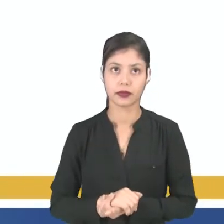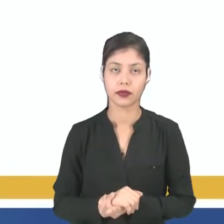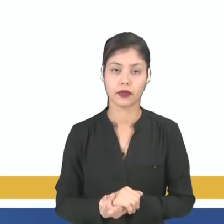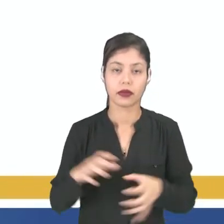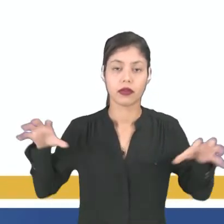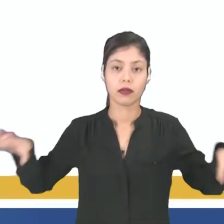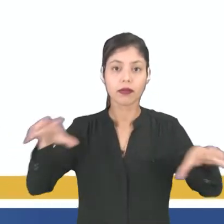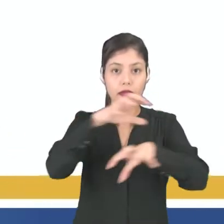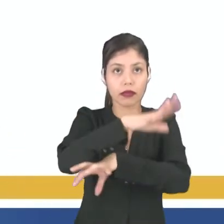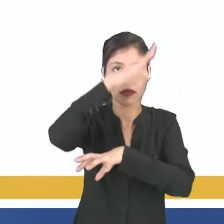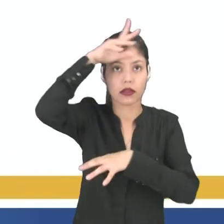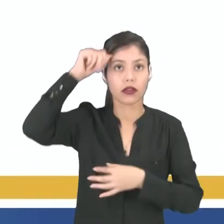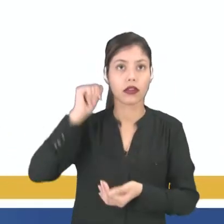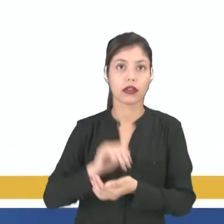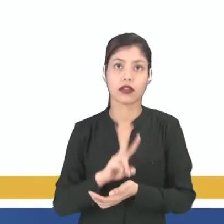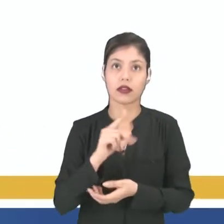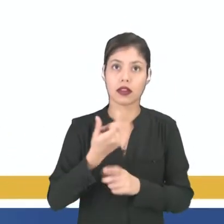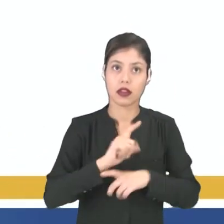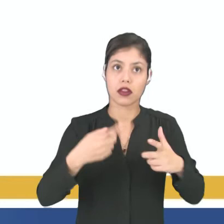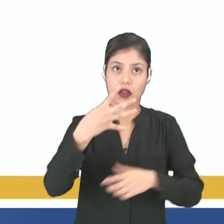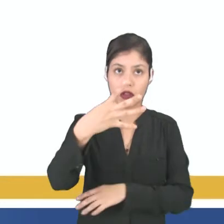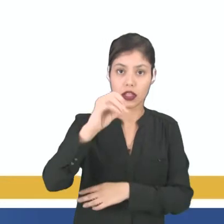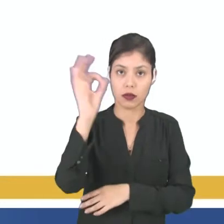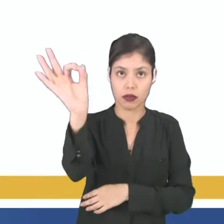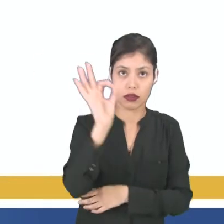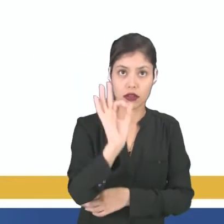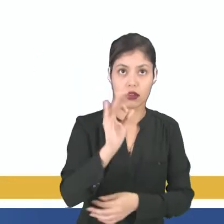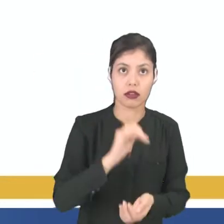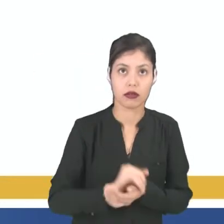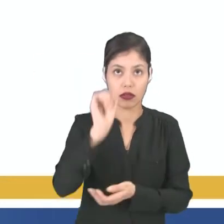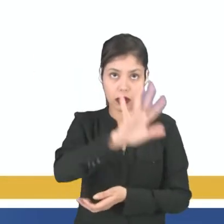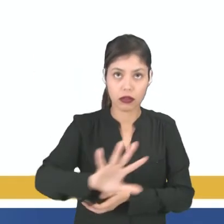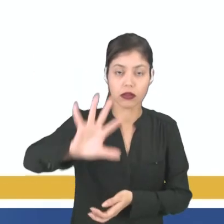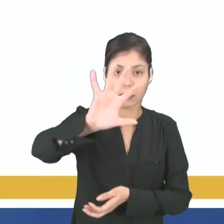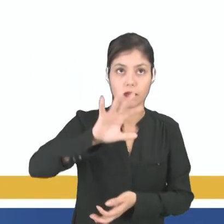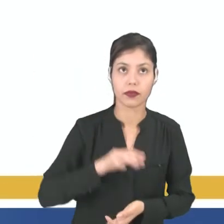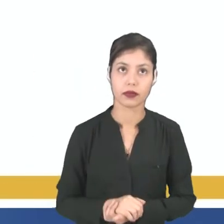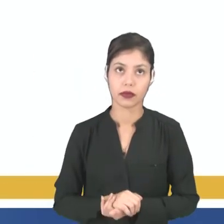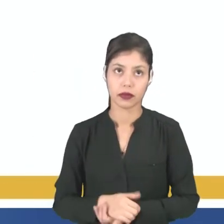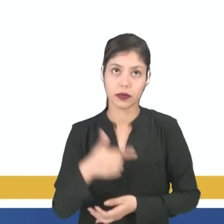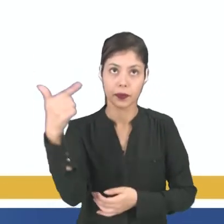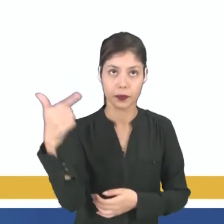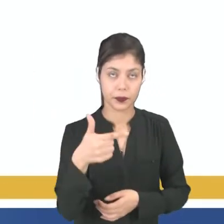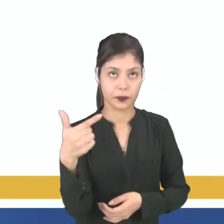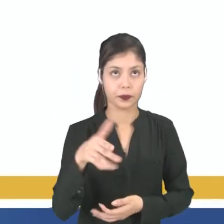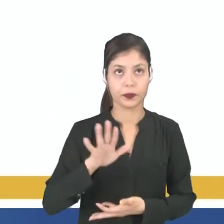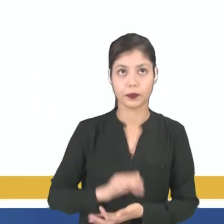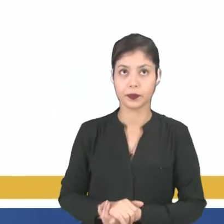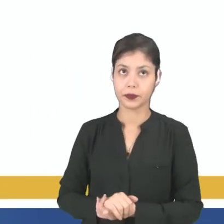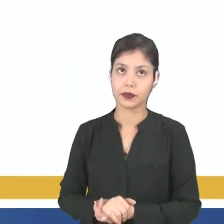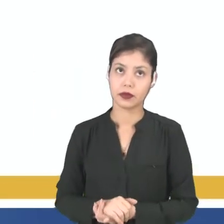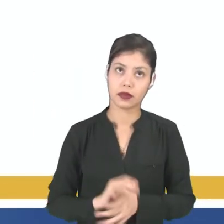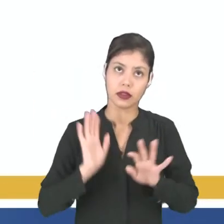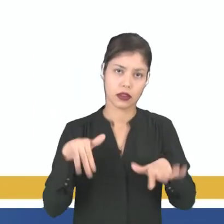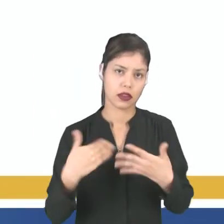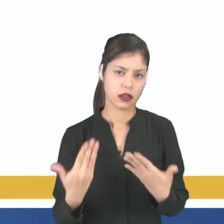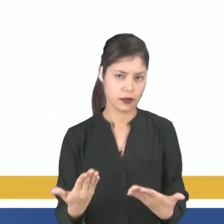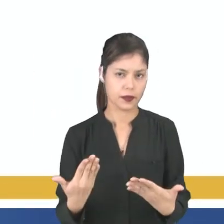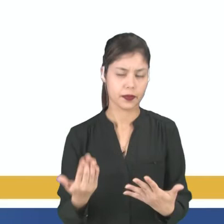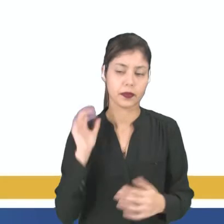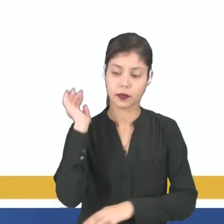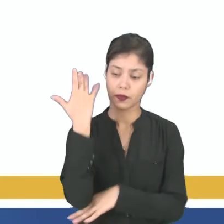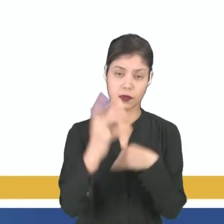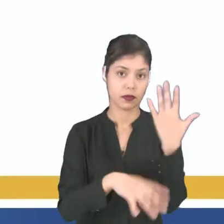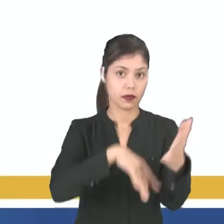O bioma Amazônia ele vai ocupar cerca de 40% do território nacional. Segunda questão. Com